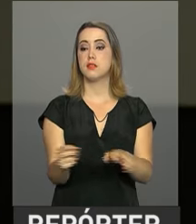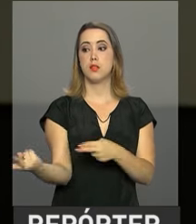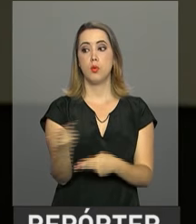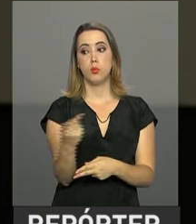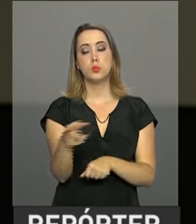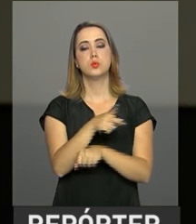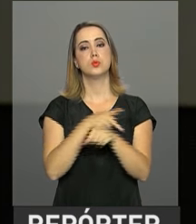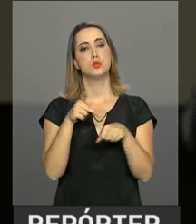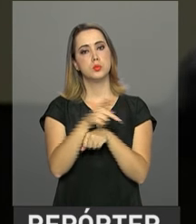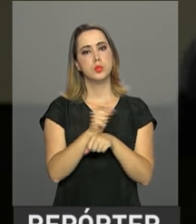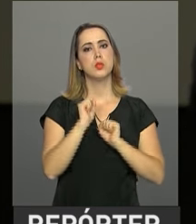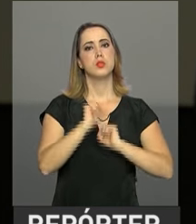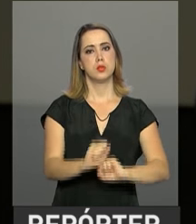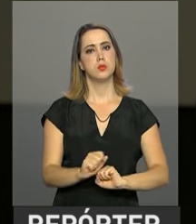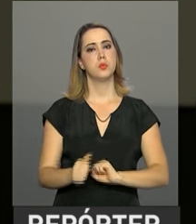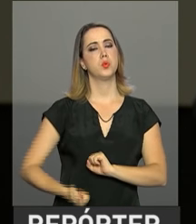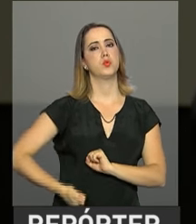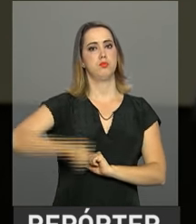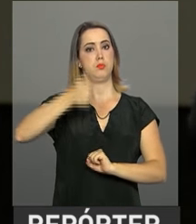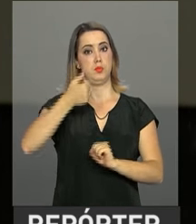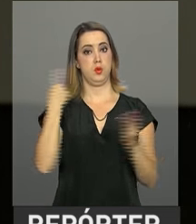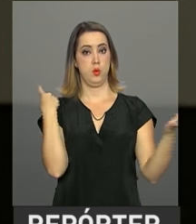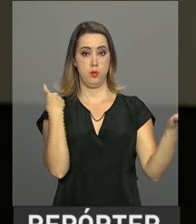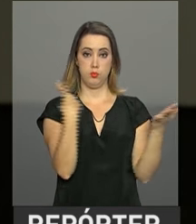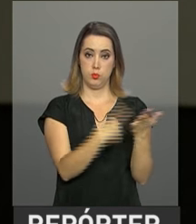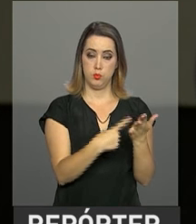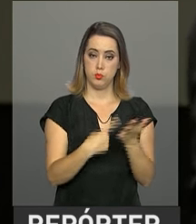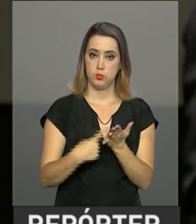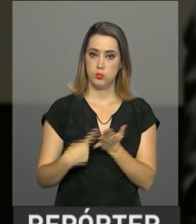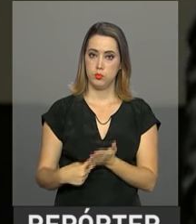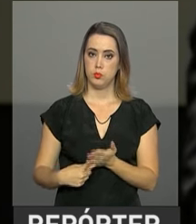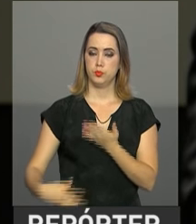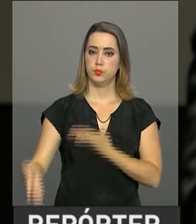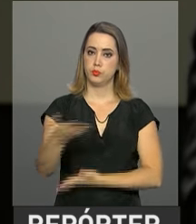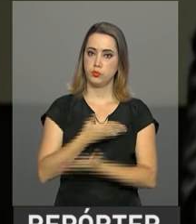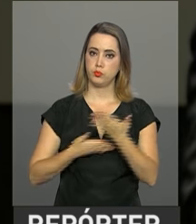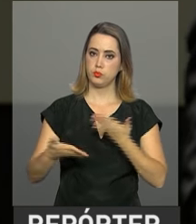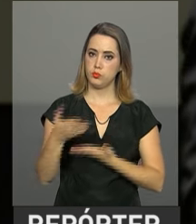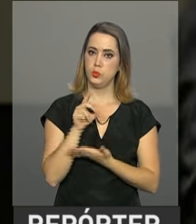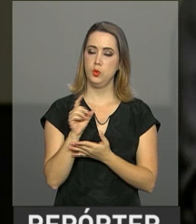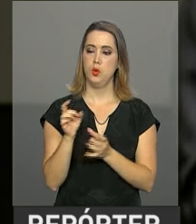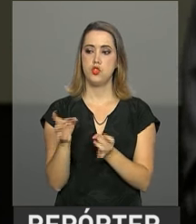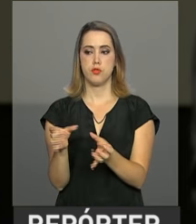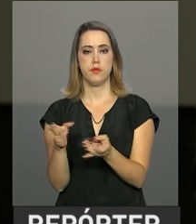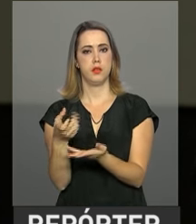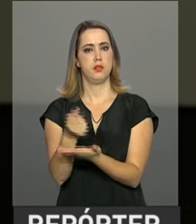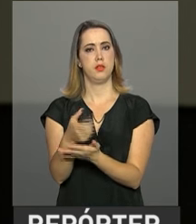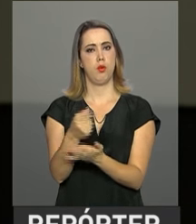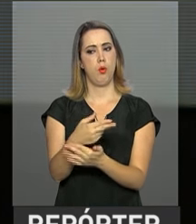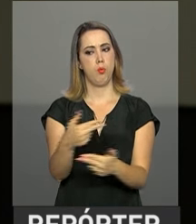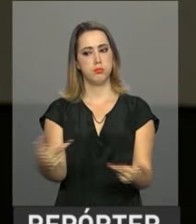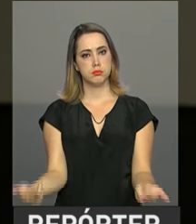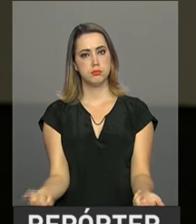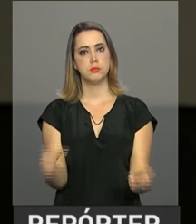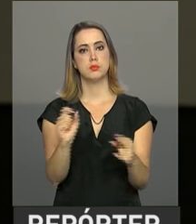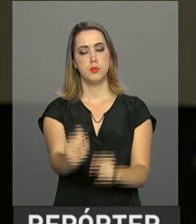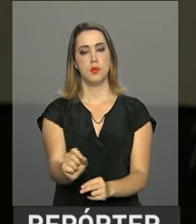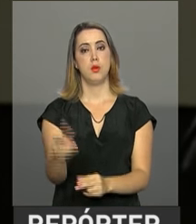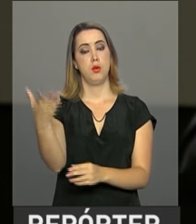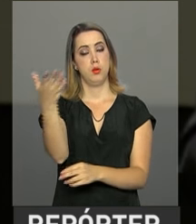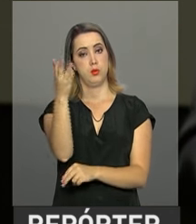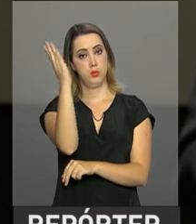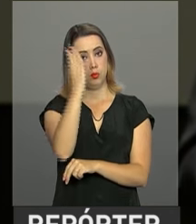José Serra, por um incremento maior das relações comerciais entre o Brasil